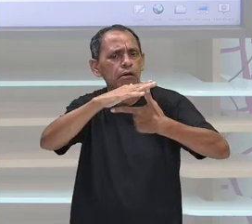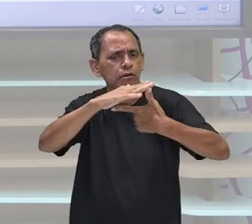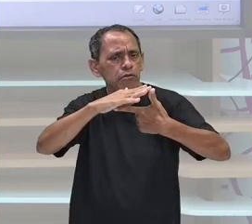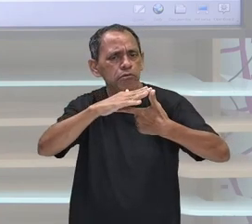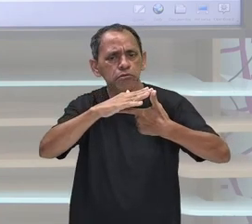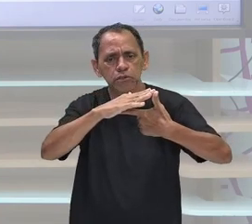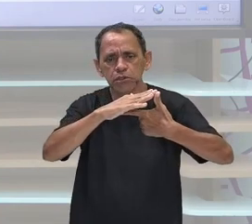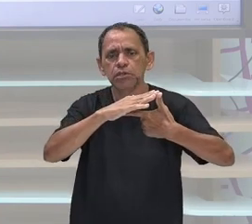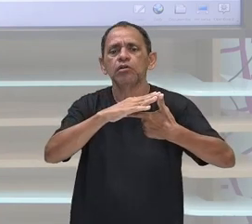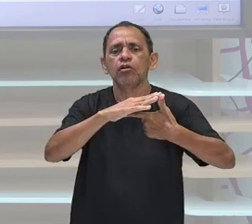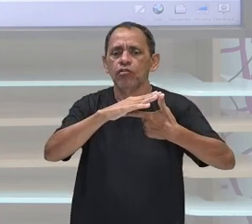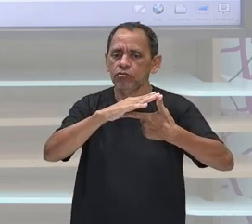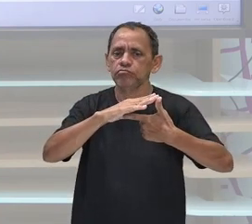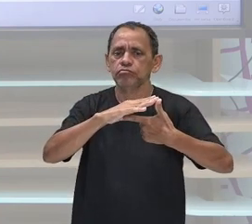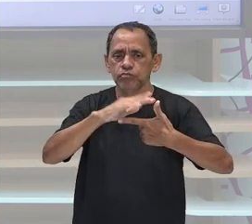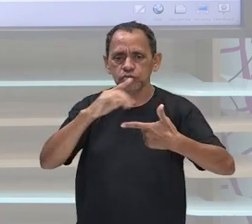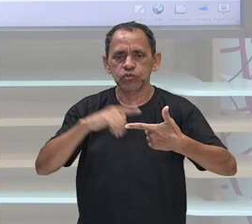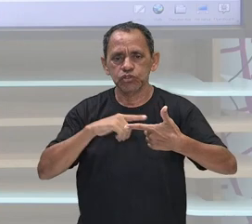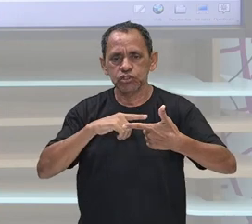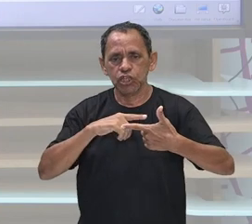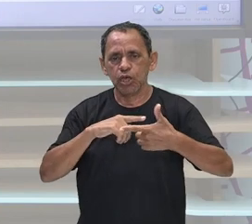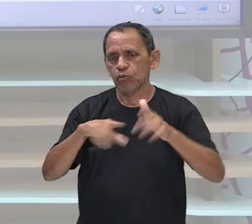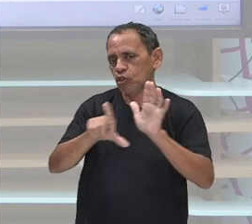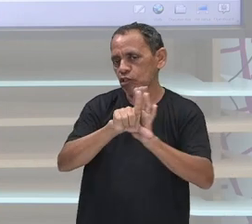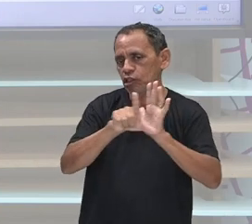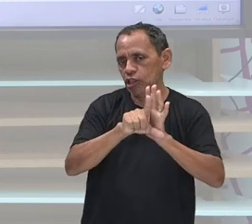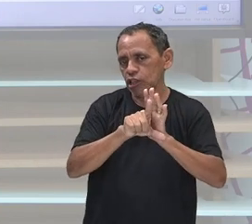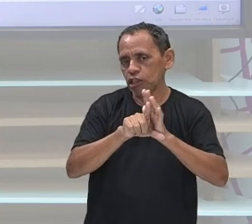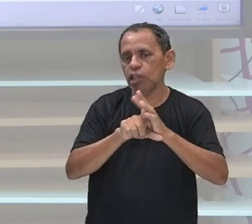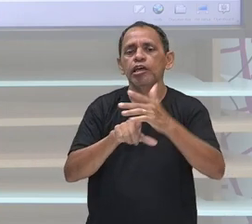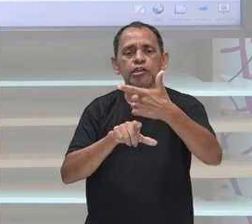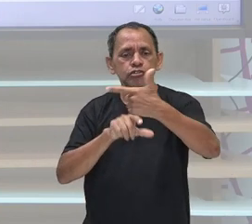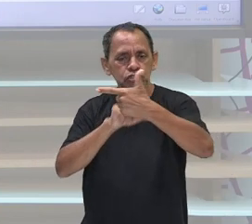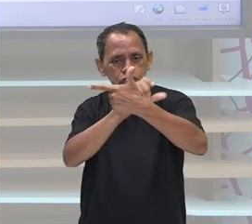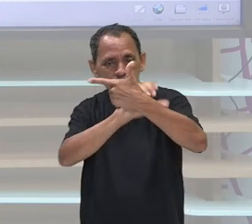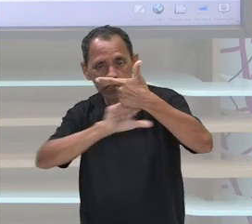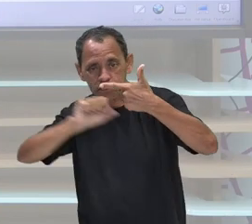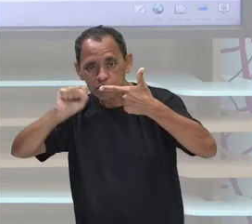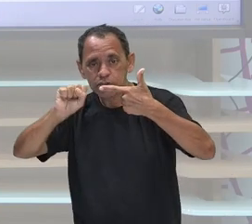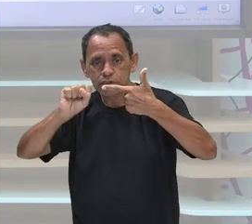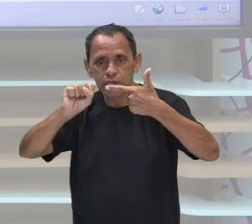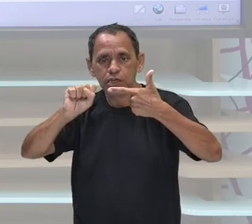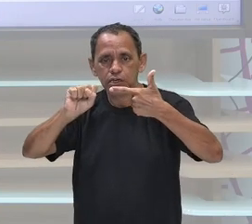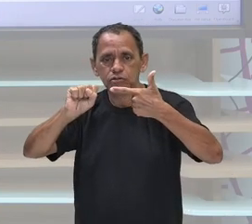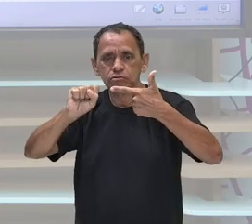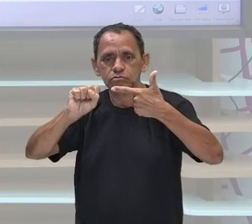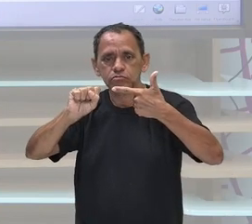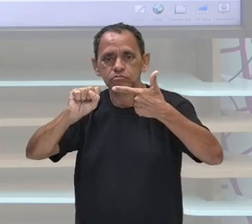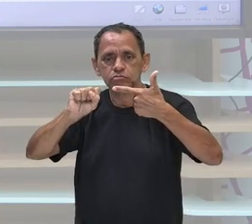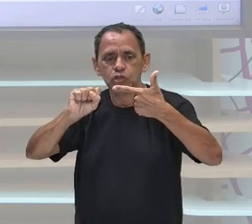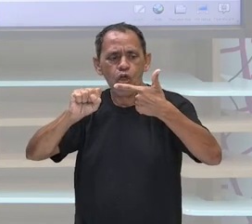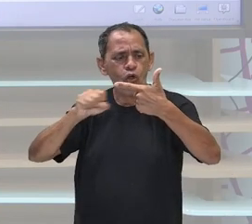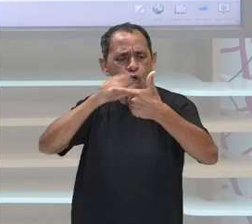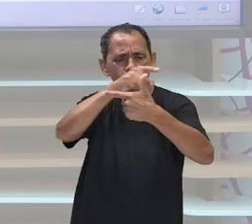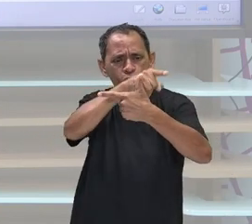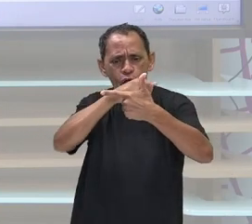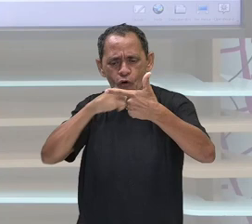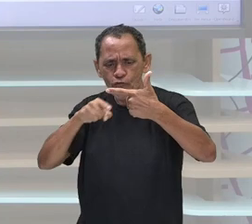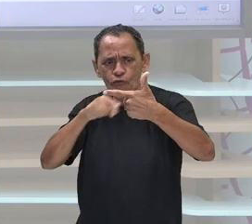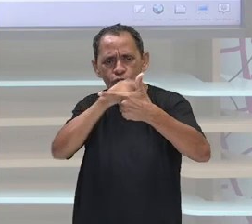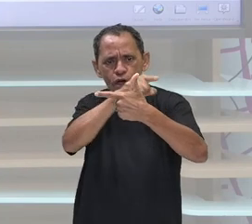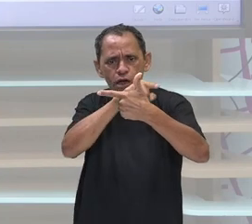vai usar ou a lei dos senos se a gente tiver dois valores de ângulo e um valor de lados sendo eles